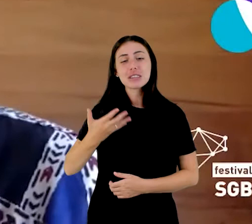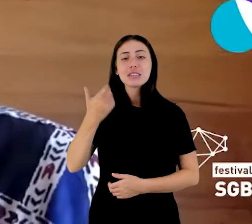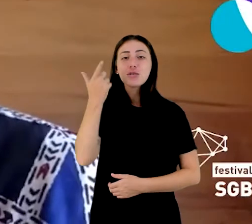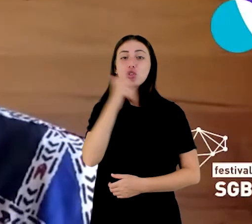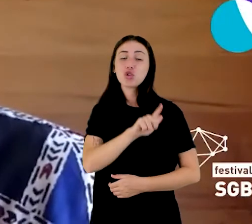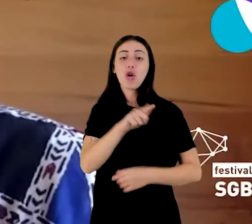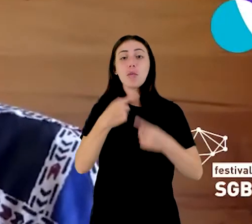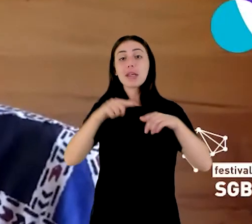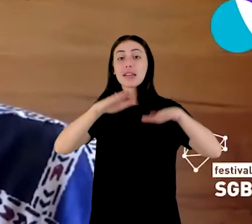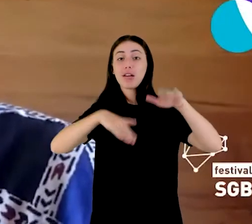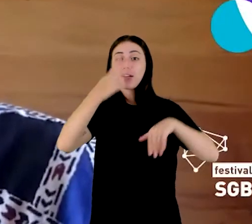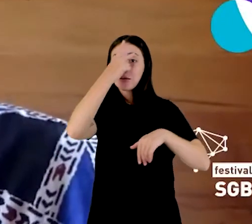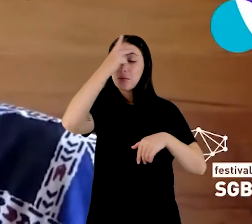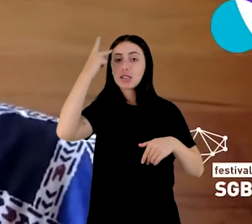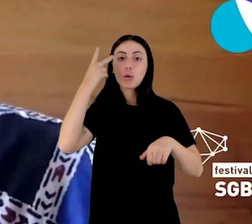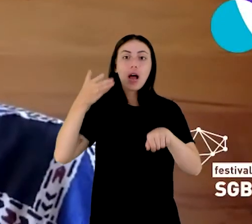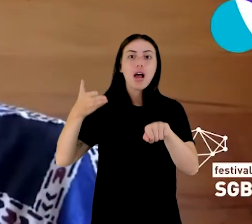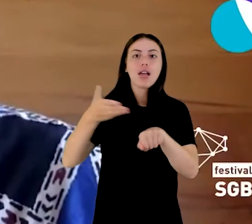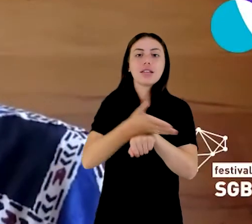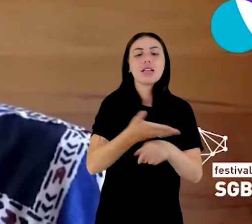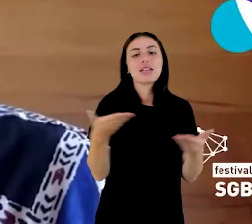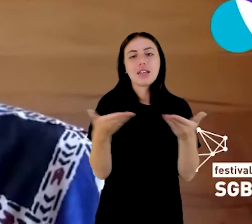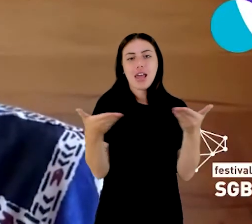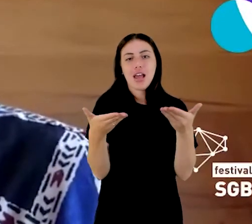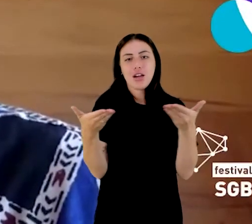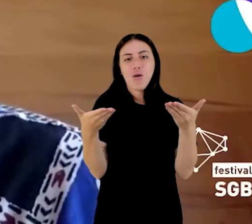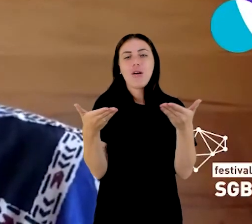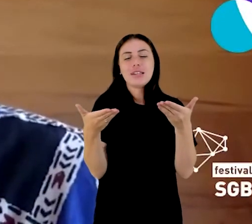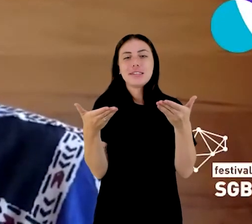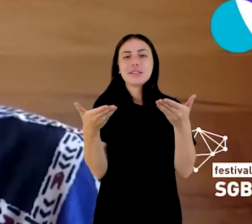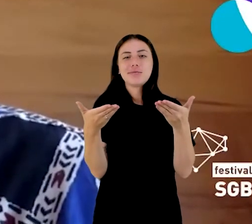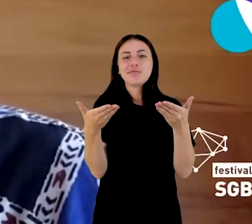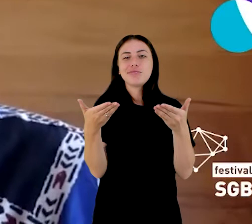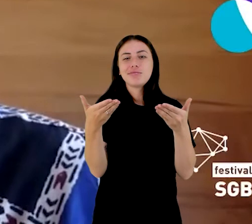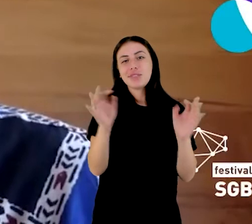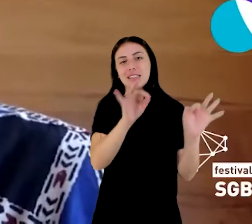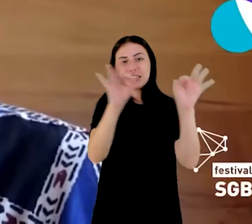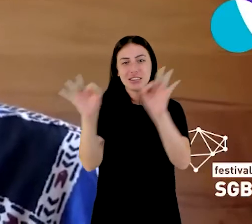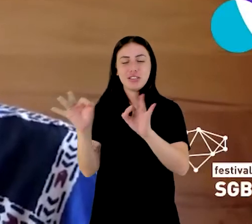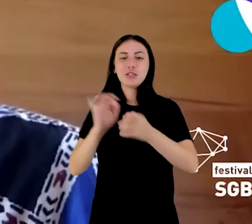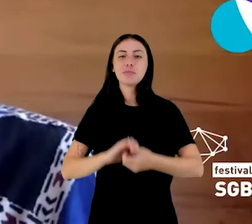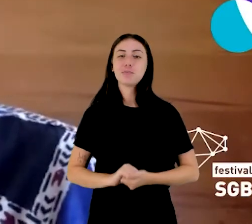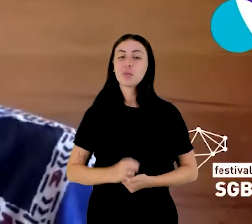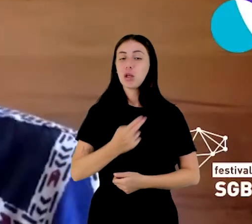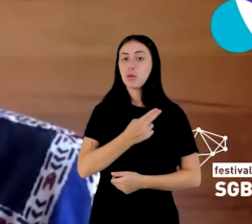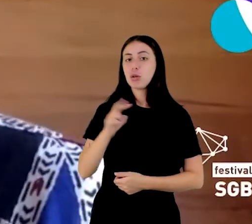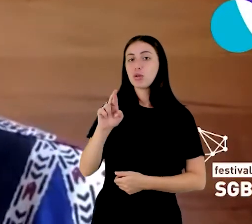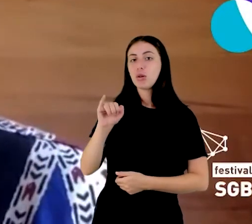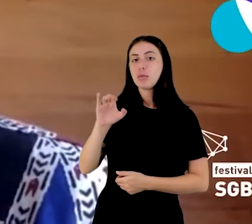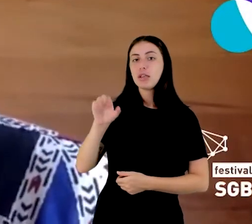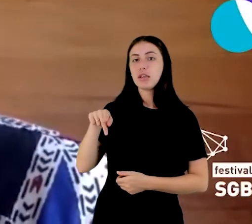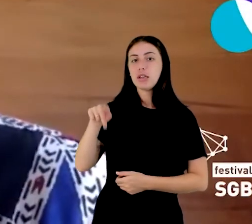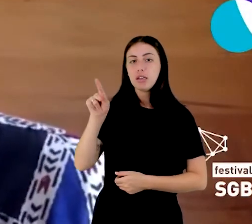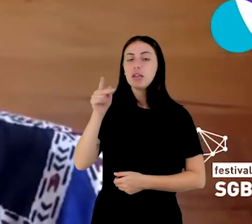gente separou em 2 blocos, seria legal me autodescrever novamente, caso alguém tenha entrado agora para participar dessa